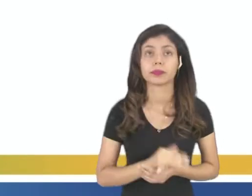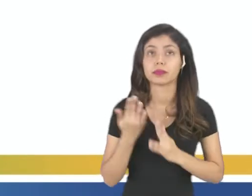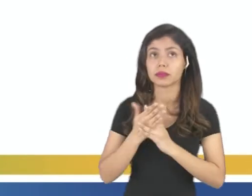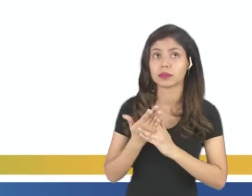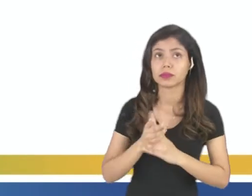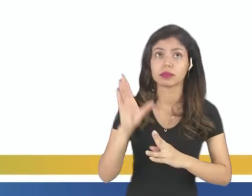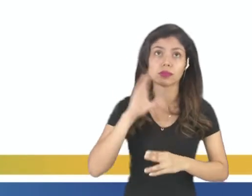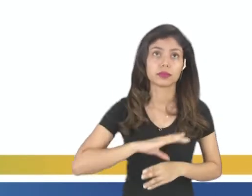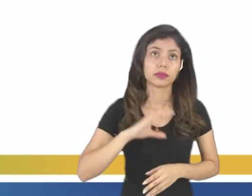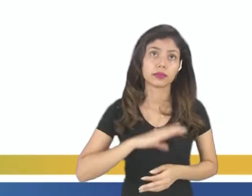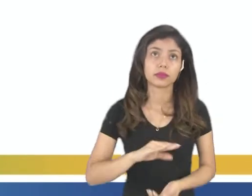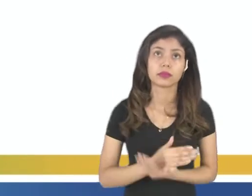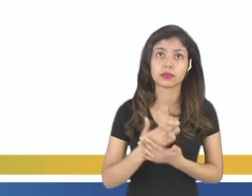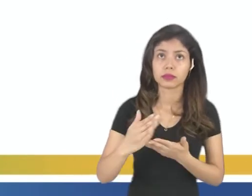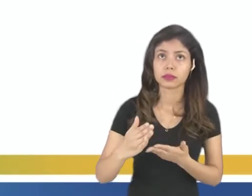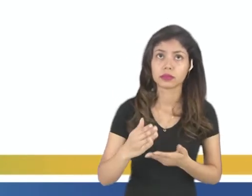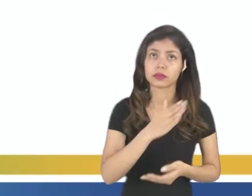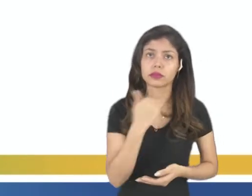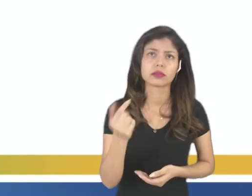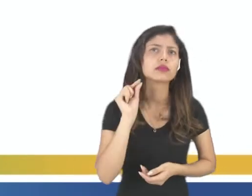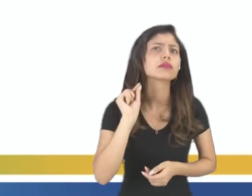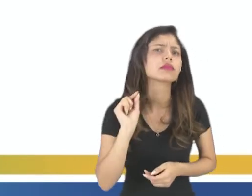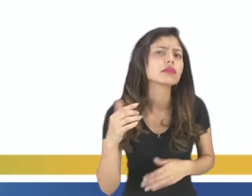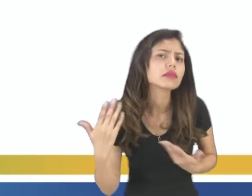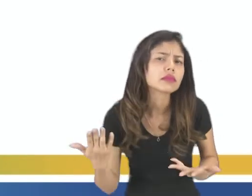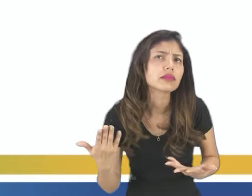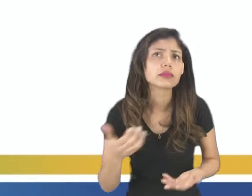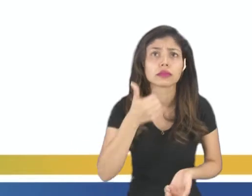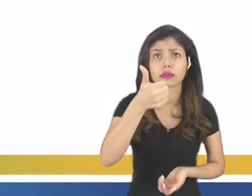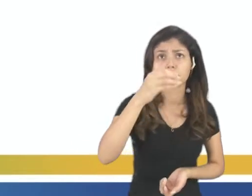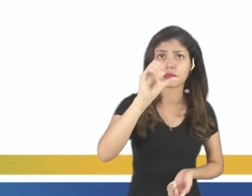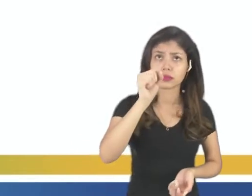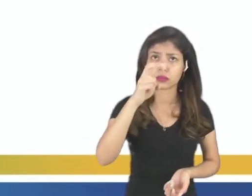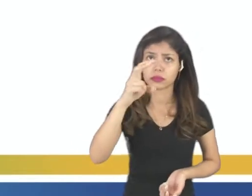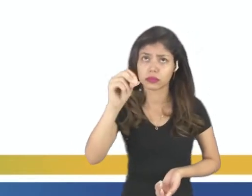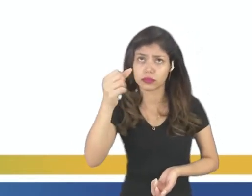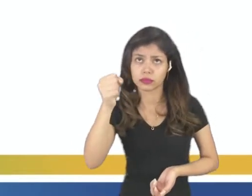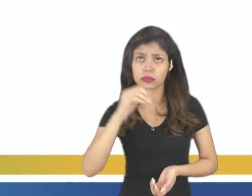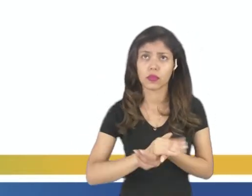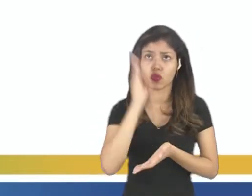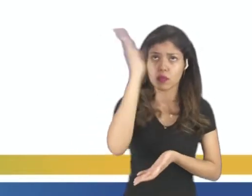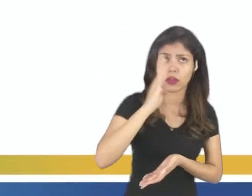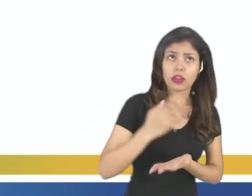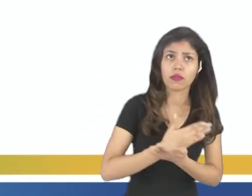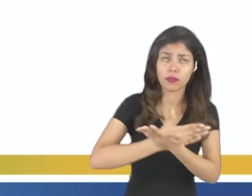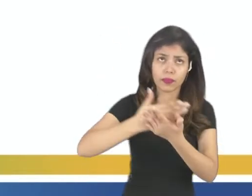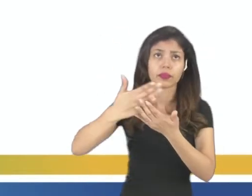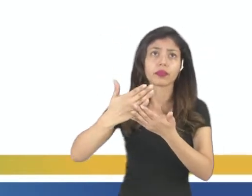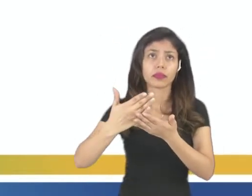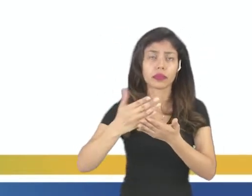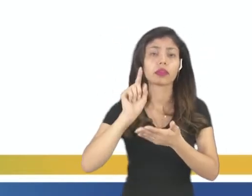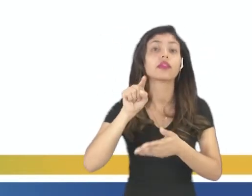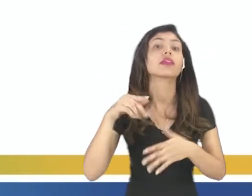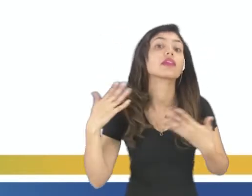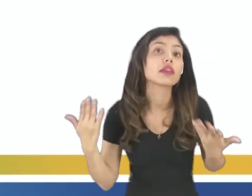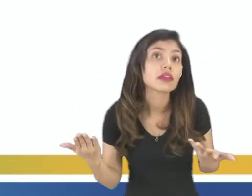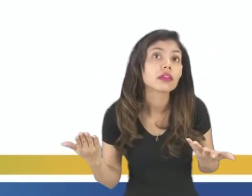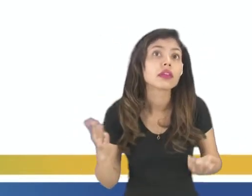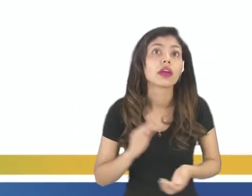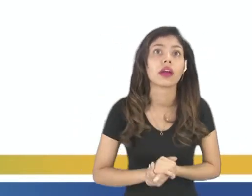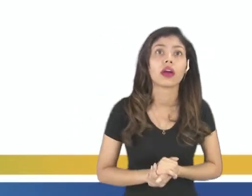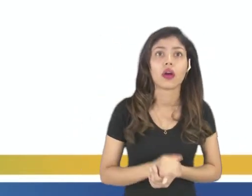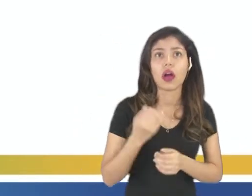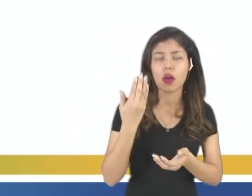O barroco português ele teve início com a morte em 1580. No Brasil, ele teve início com